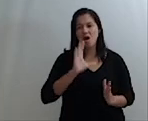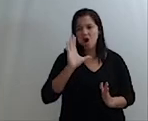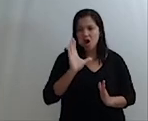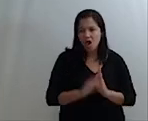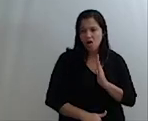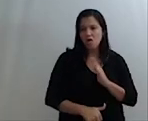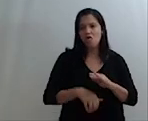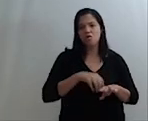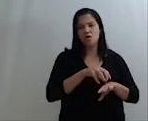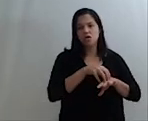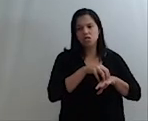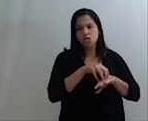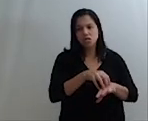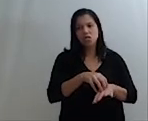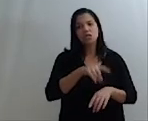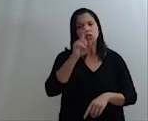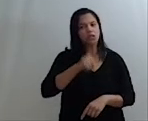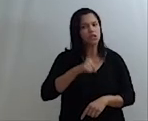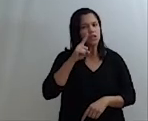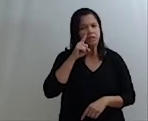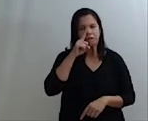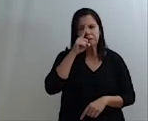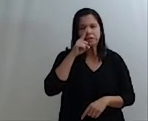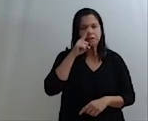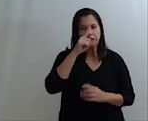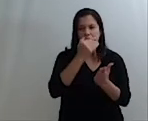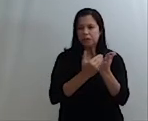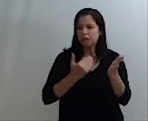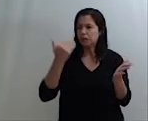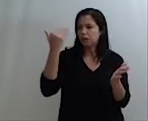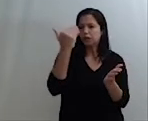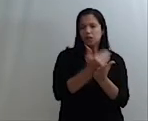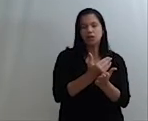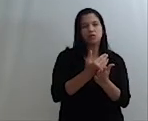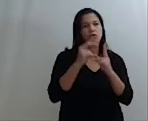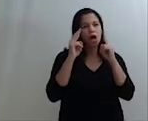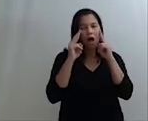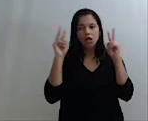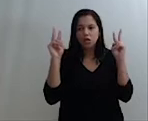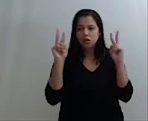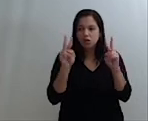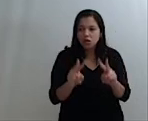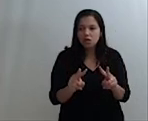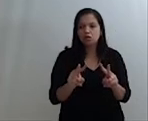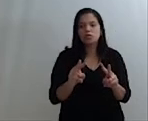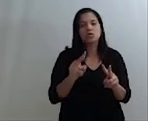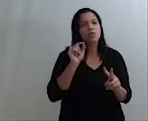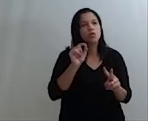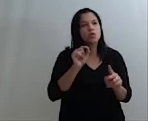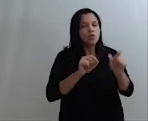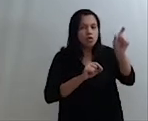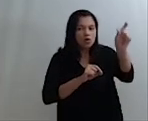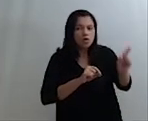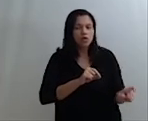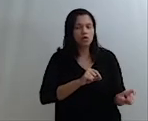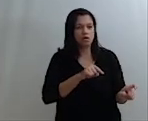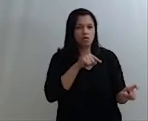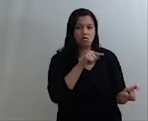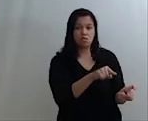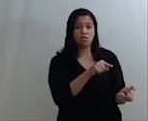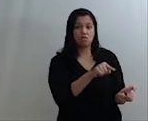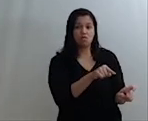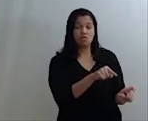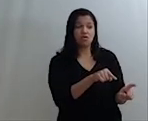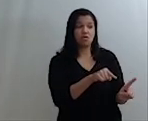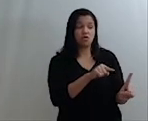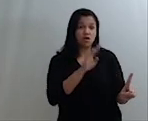extremamente grave o que me chamou atenção é que o paciente eh